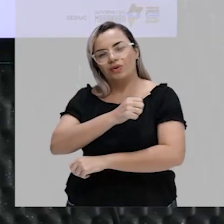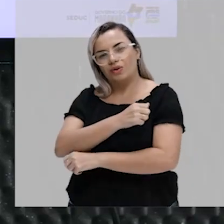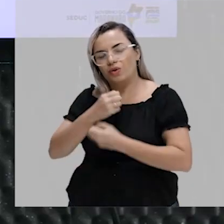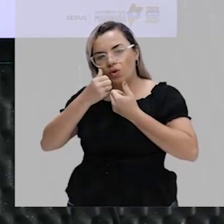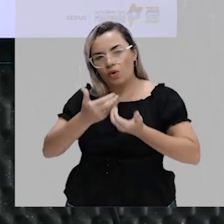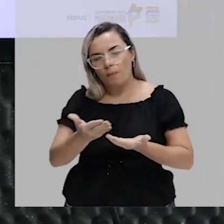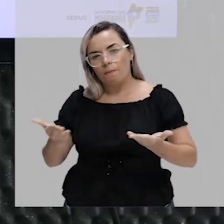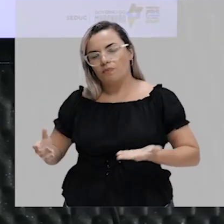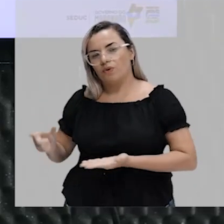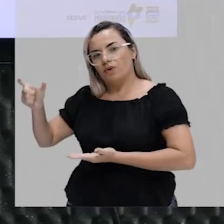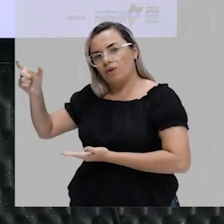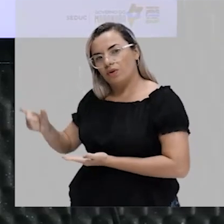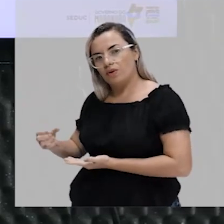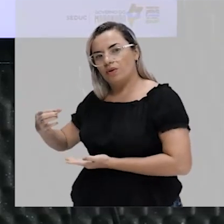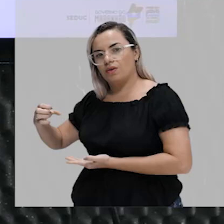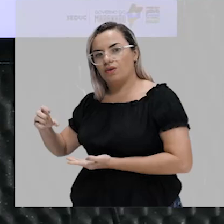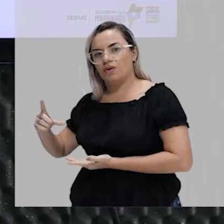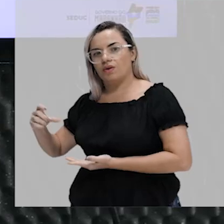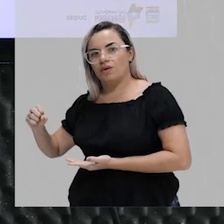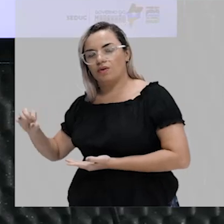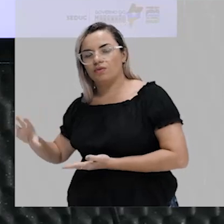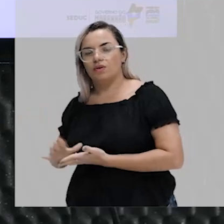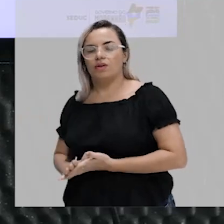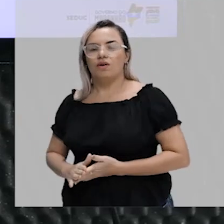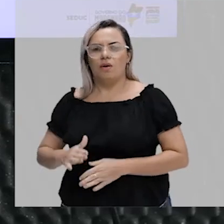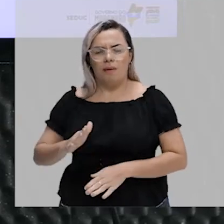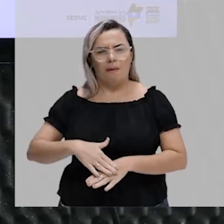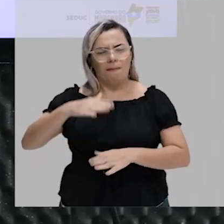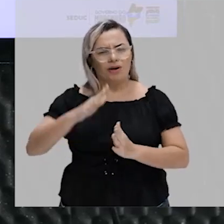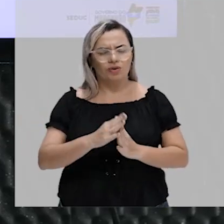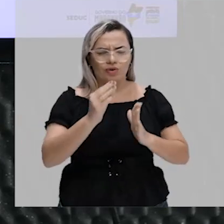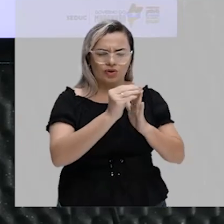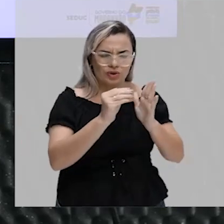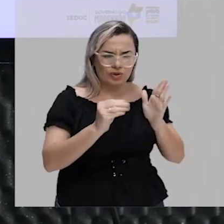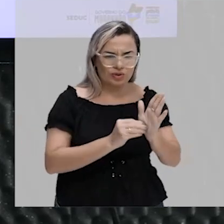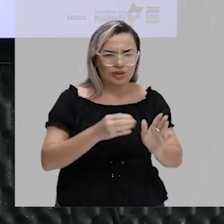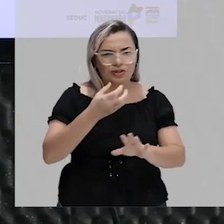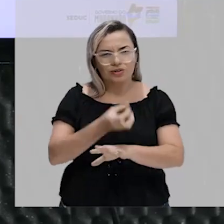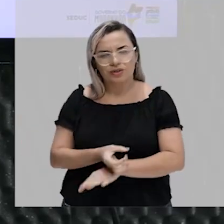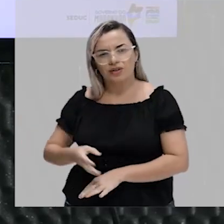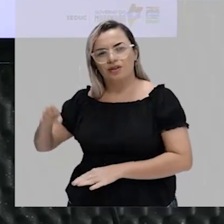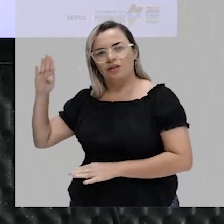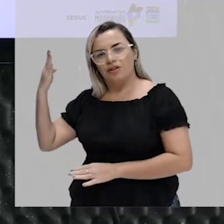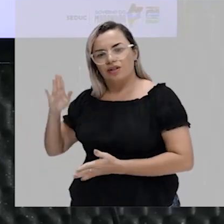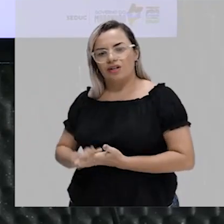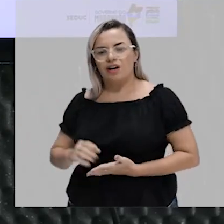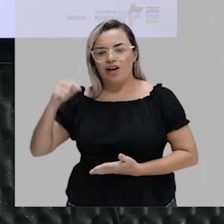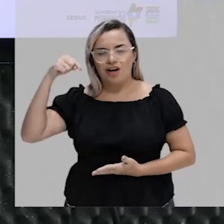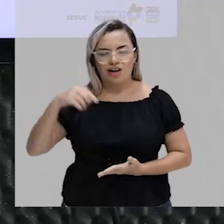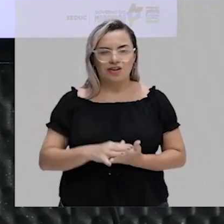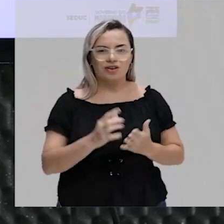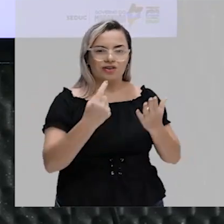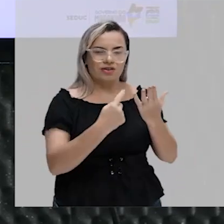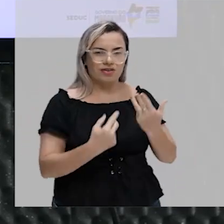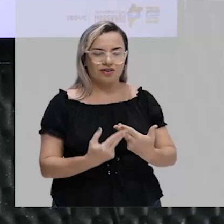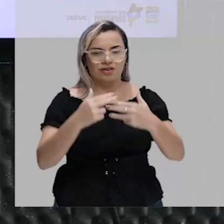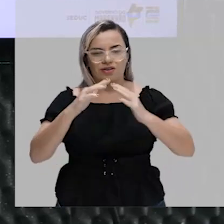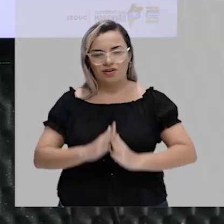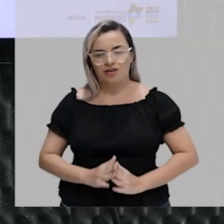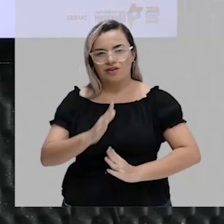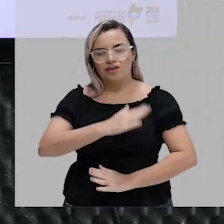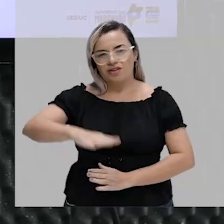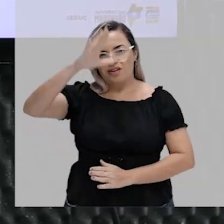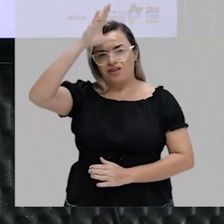galerinha, tudo bem com vocês? Aqui é o professor Celso Ramos. Vamos para mais uma aula de biologia. Esse é o seu Fique em Casa Aprendendo e aqui